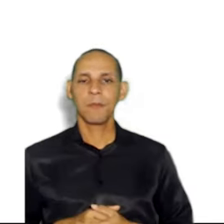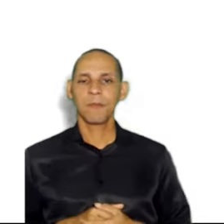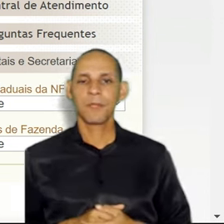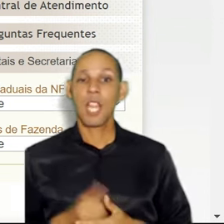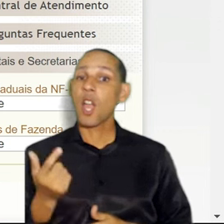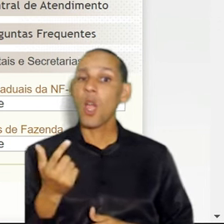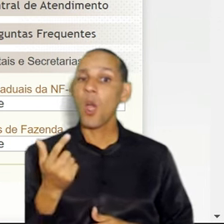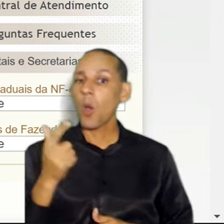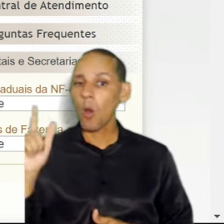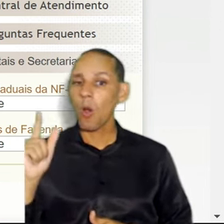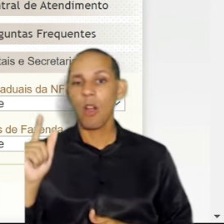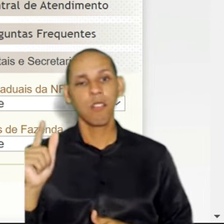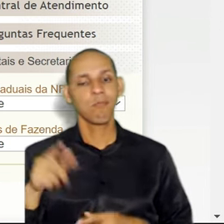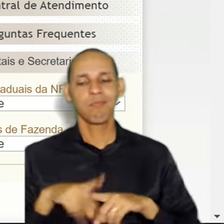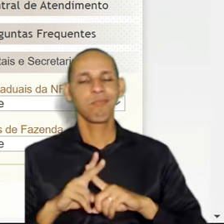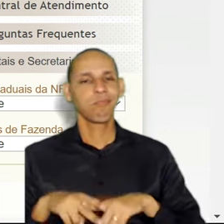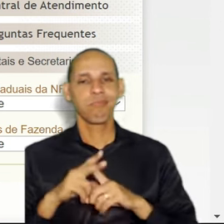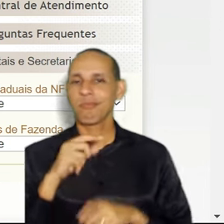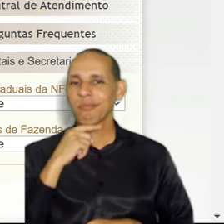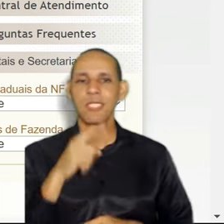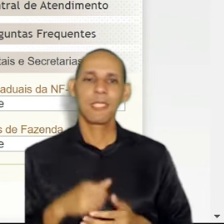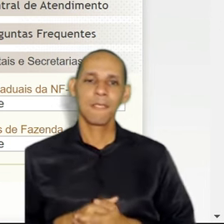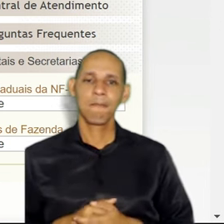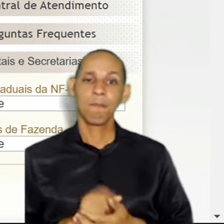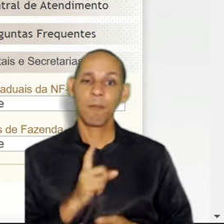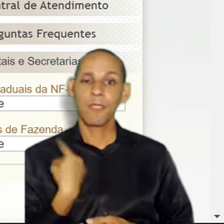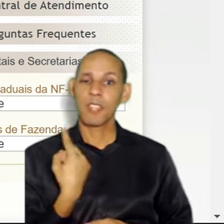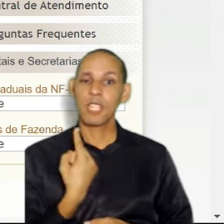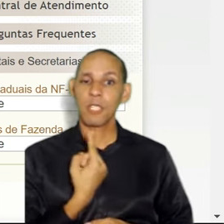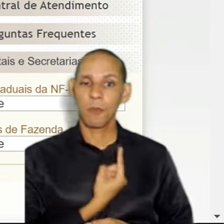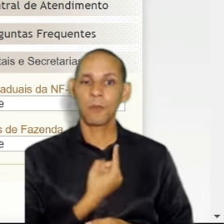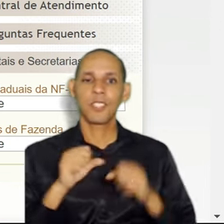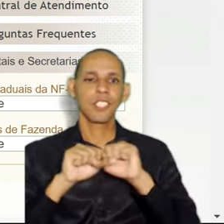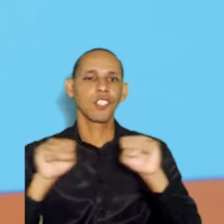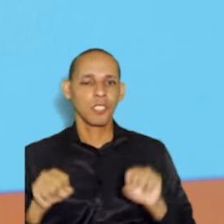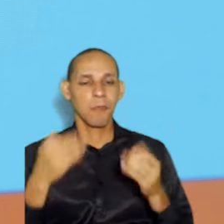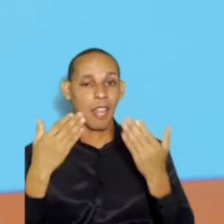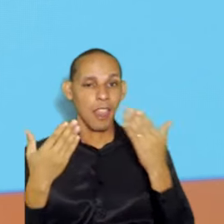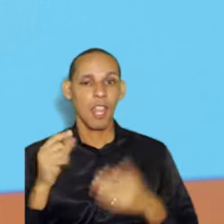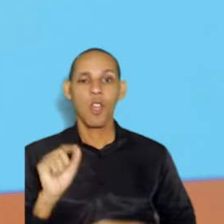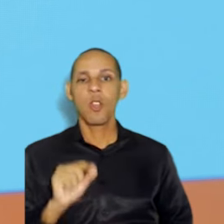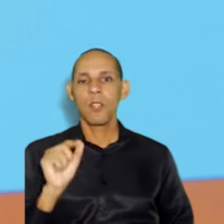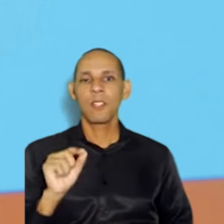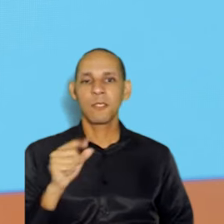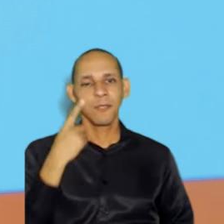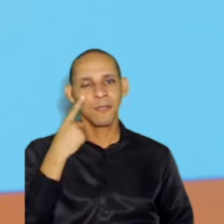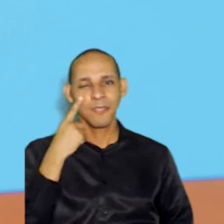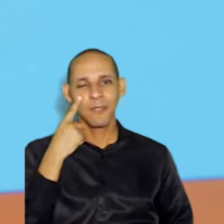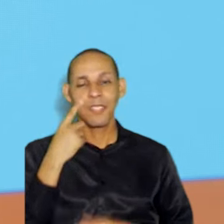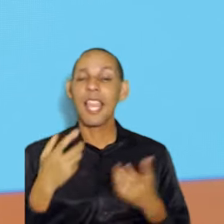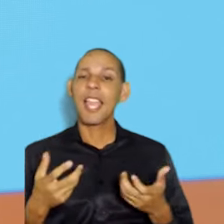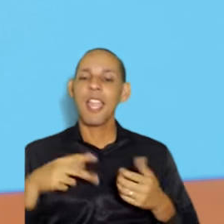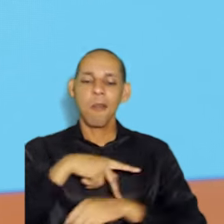noutros Campos ainda não puderam ser ajustados né a gente tá com um sistema que atende eh Visa né